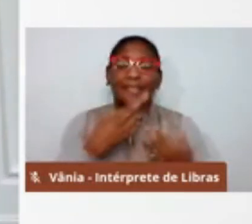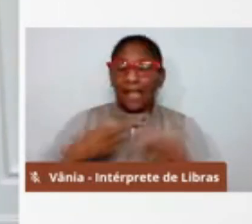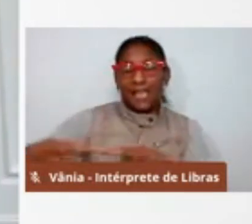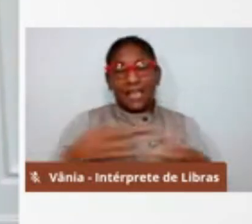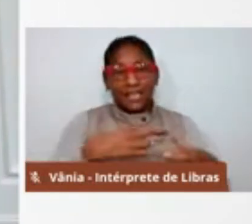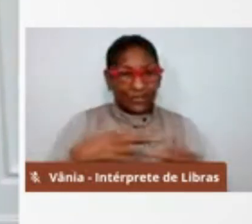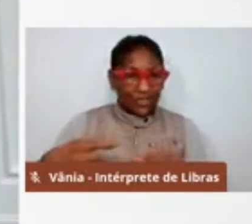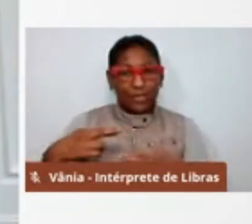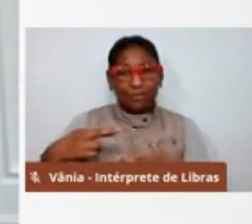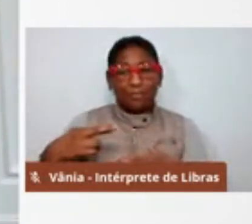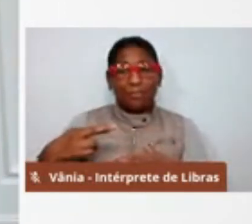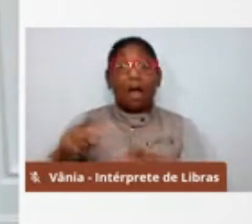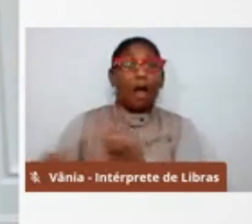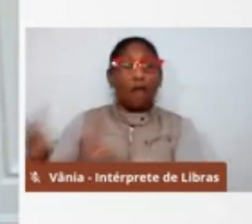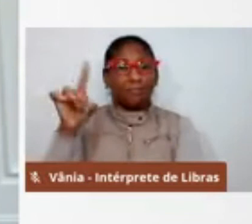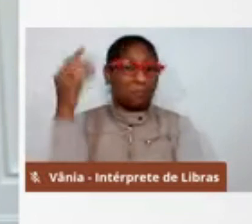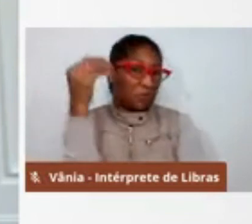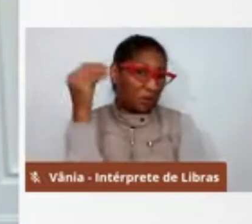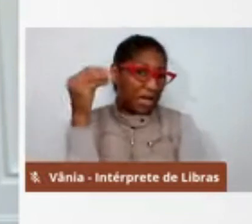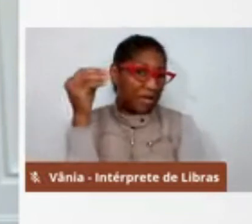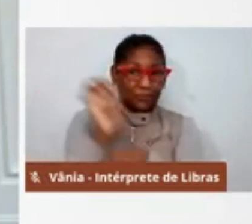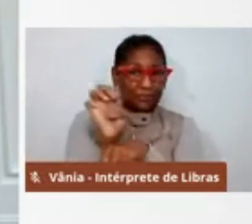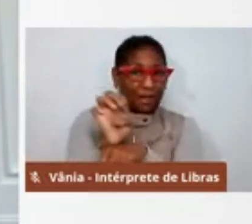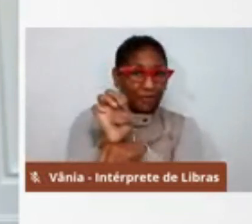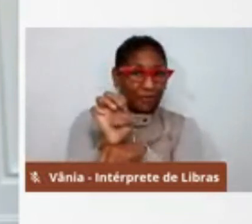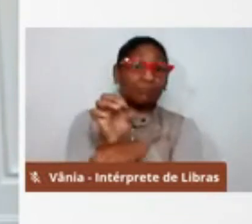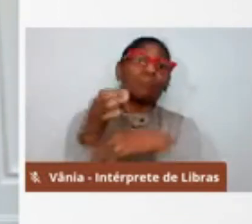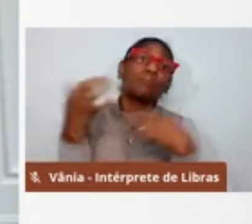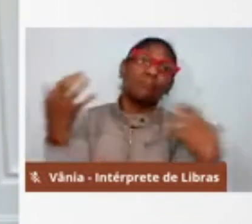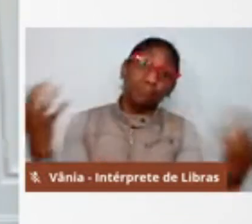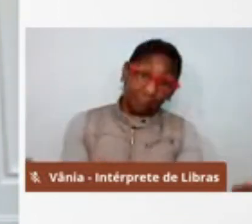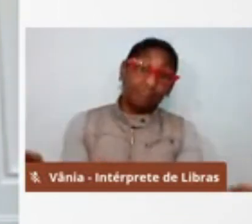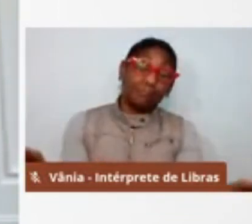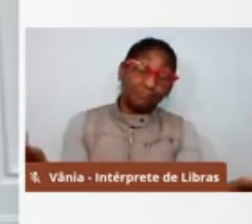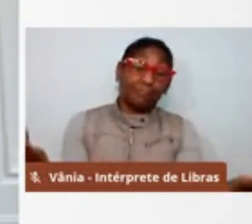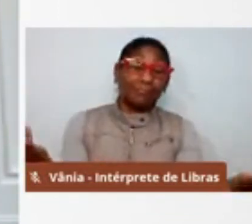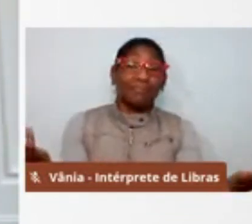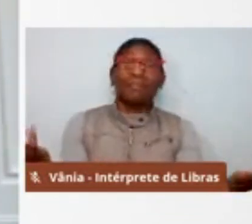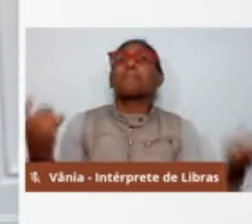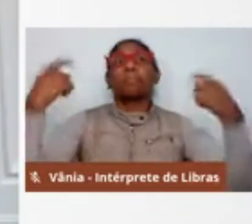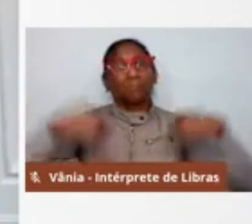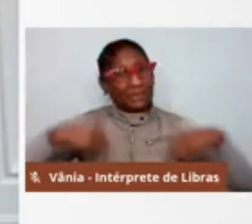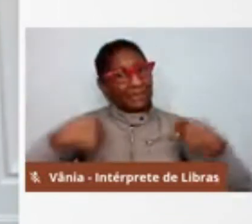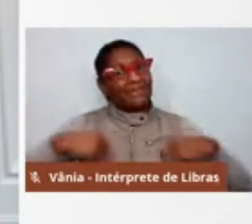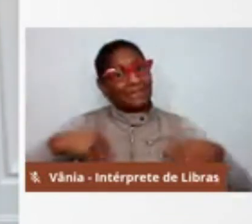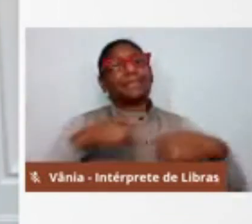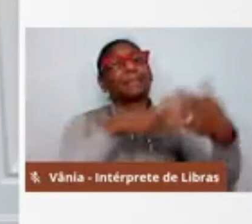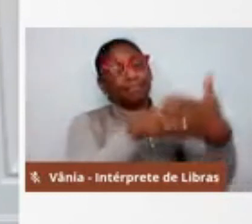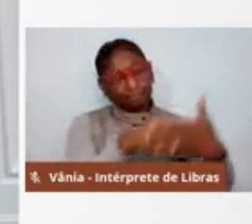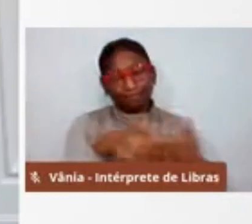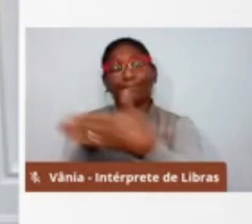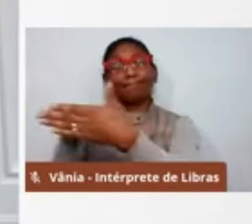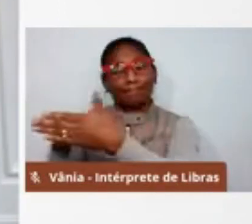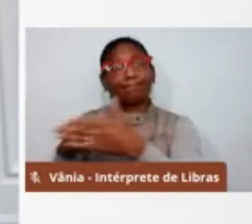da região metropolitana do Estado, são aquelas onde mais são necessárias medidas